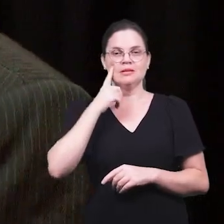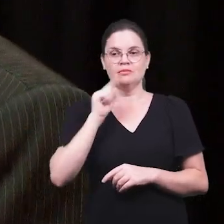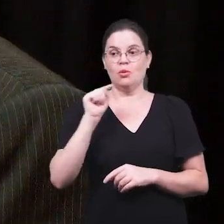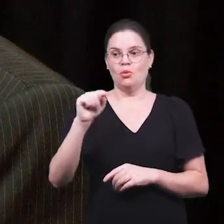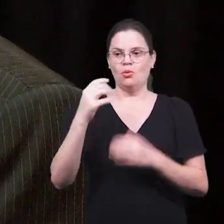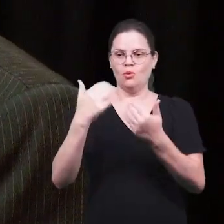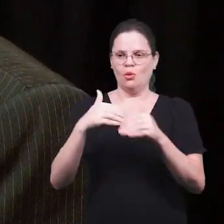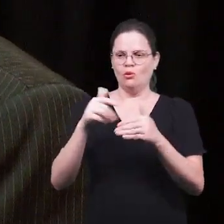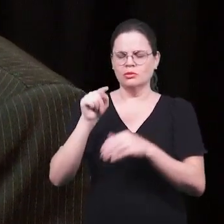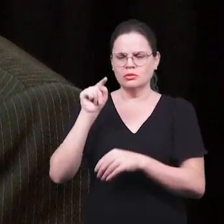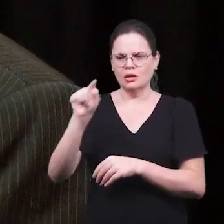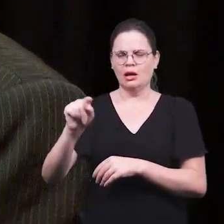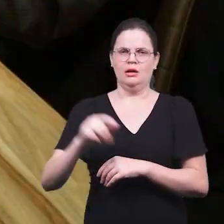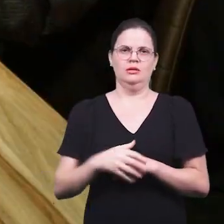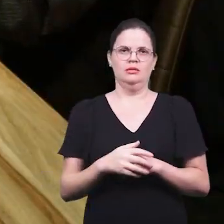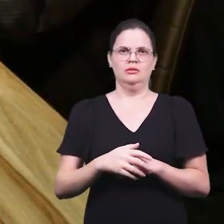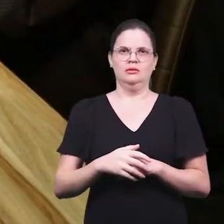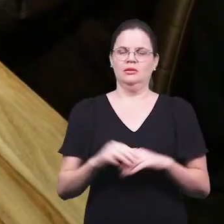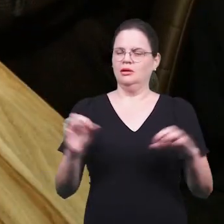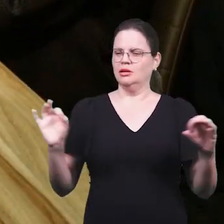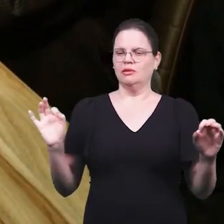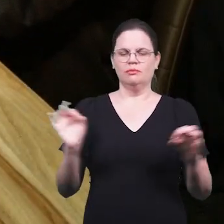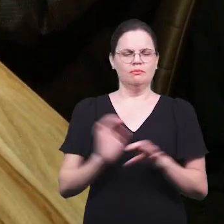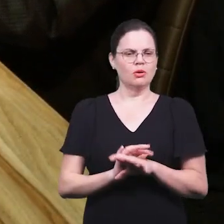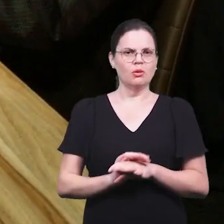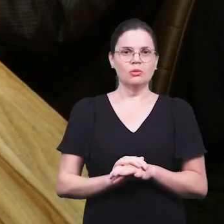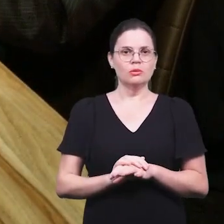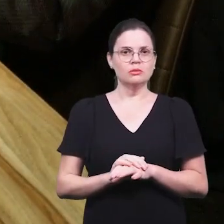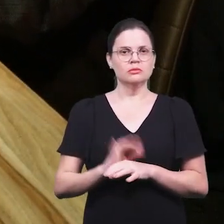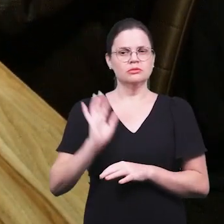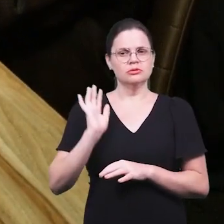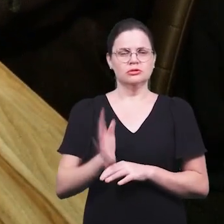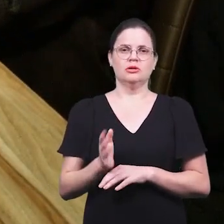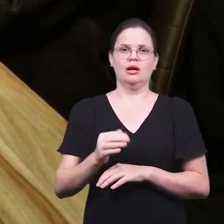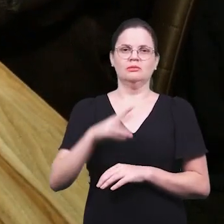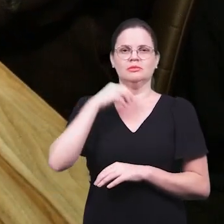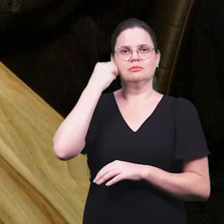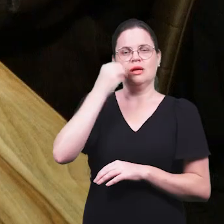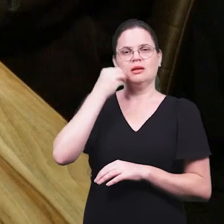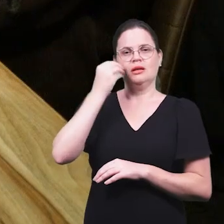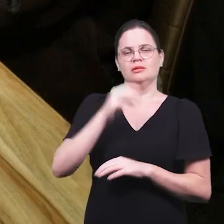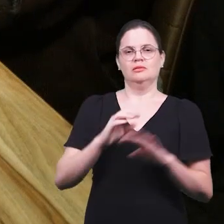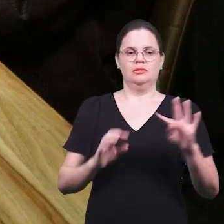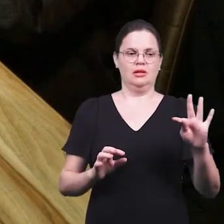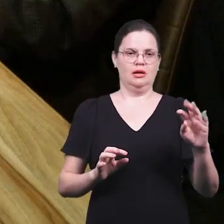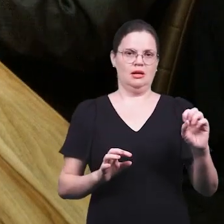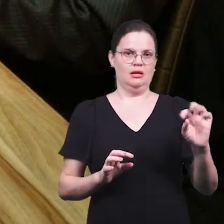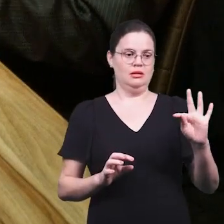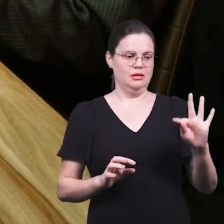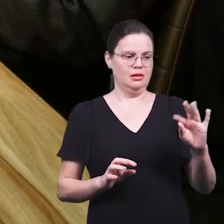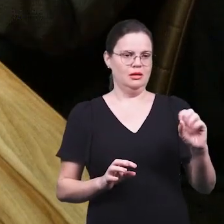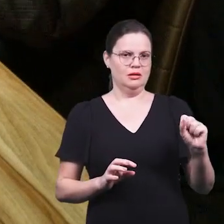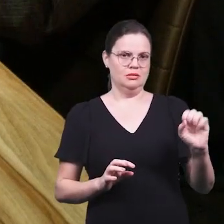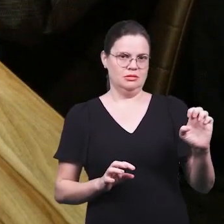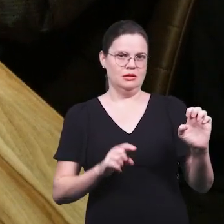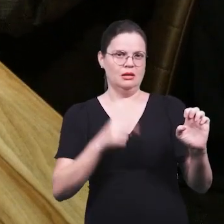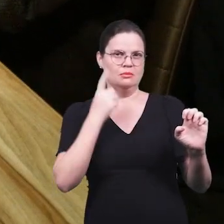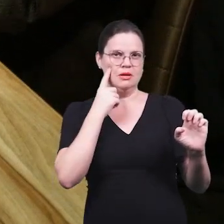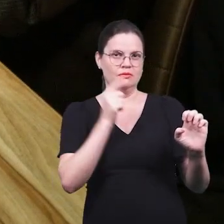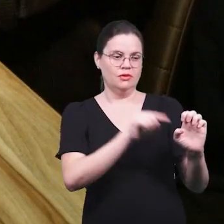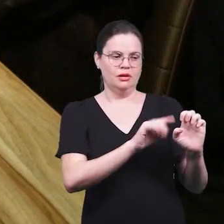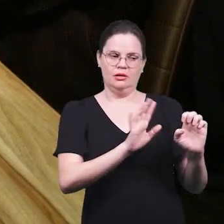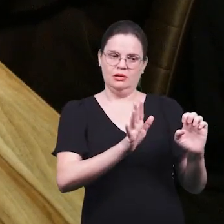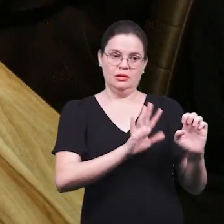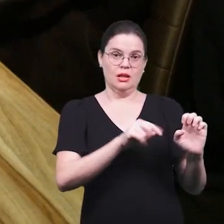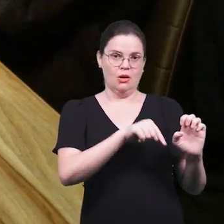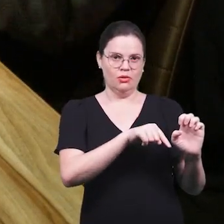ali era o concurso. Já estava preparado. Aquilo ali era o que o Senhor tinha preparado. A experiência do TSE, ela foi uma experiência para mostrar, olha, o que eu